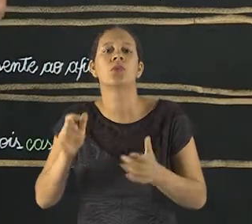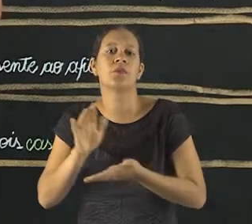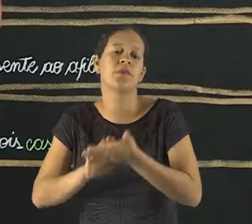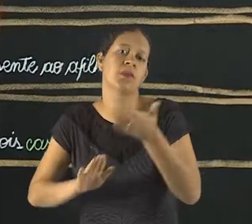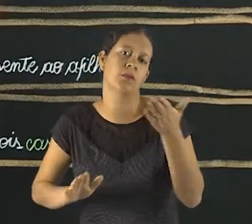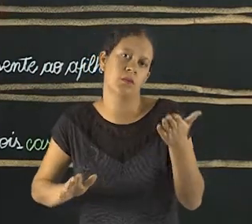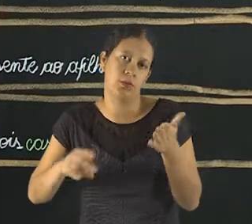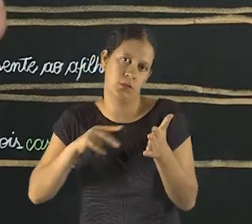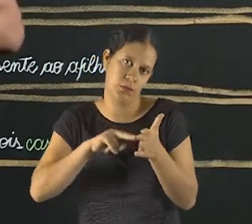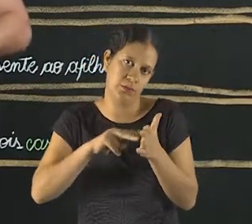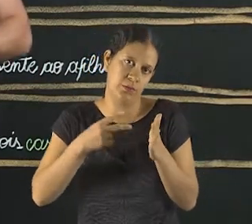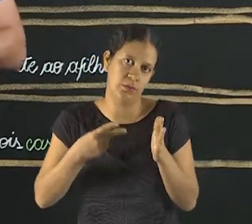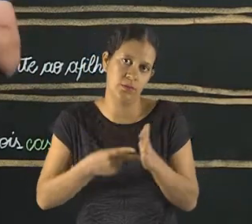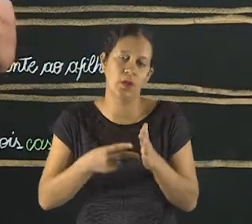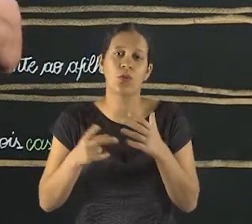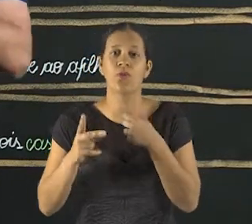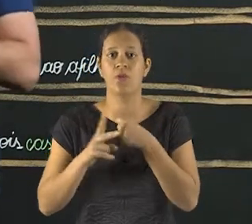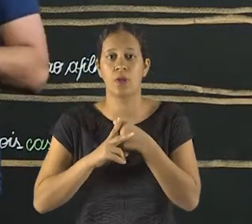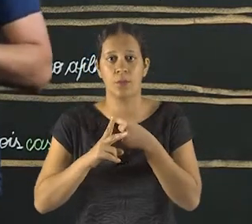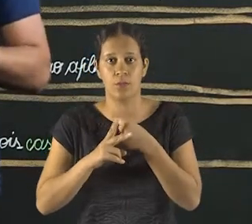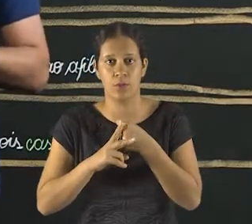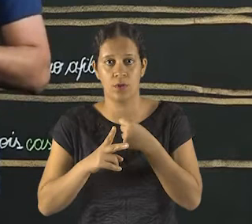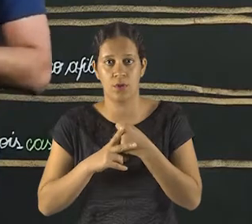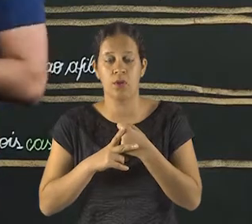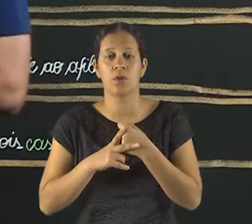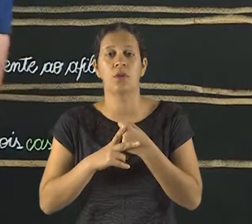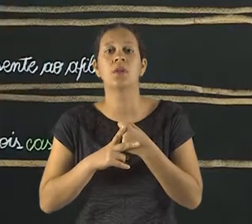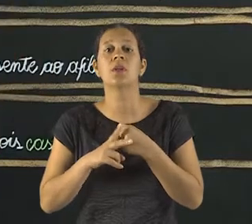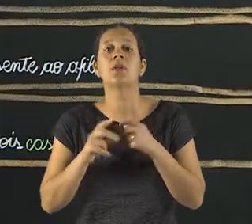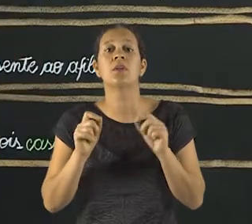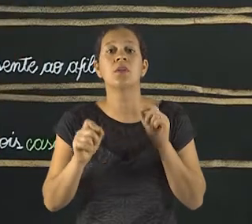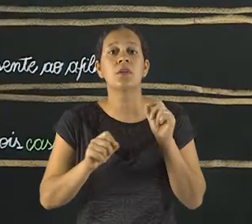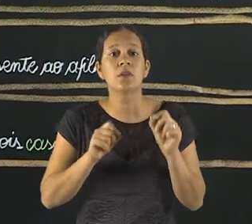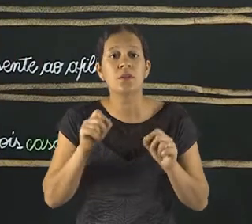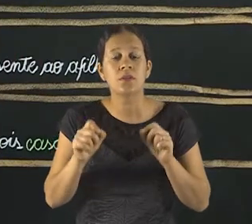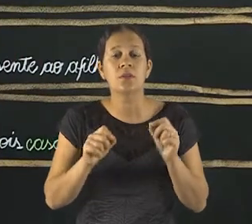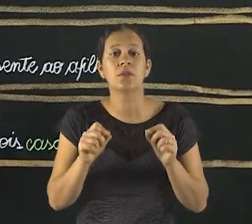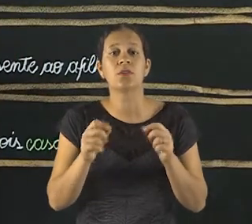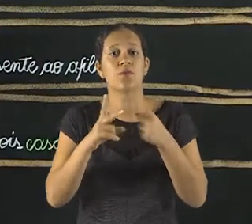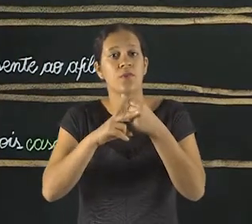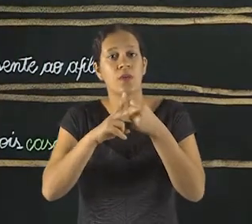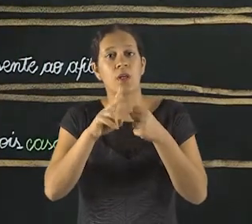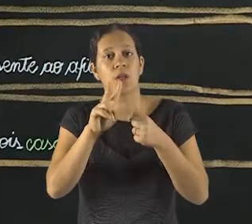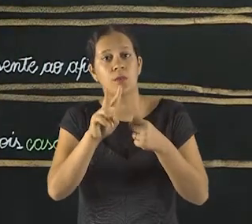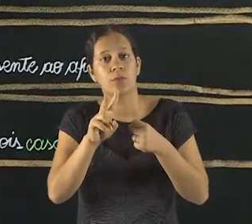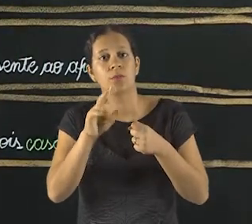viajaram, mas isso não é indispensável para o significado desse elemento verbal. Por isso que a gente chama esses verbos de